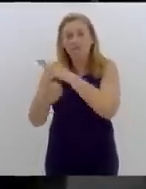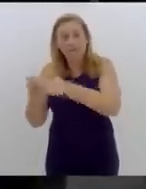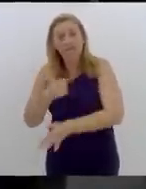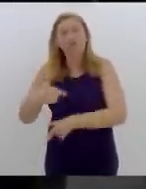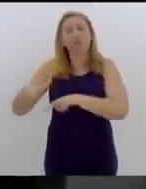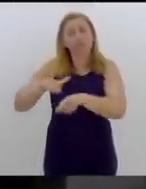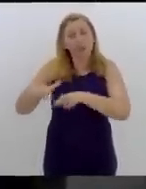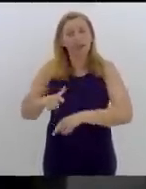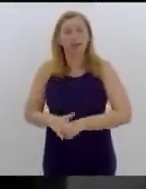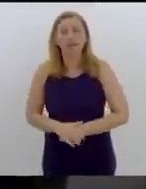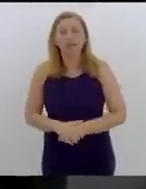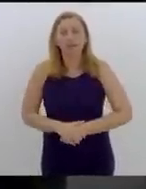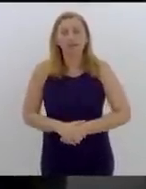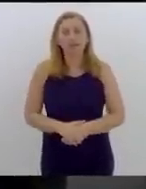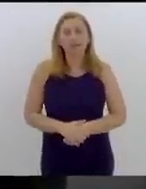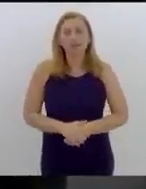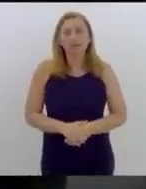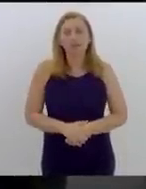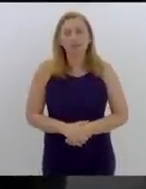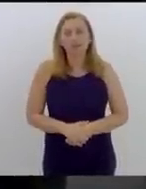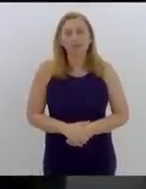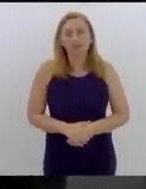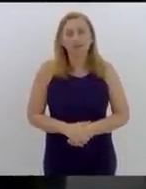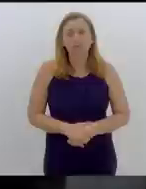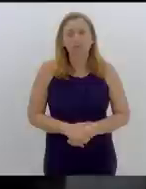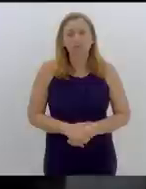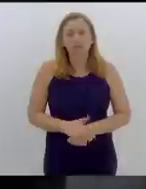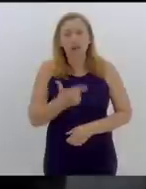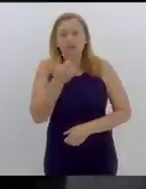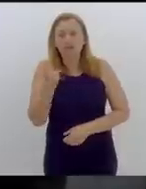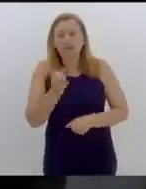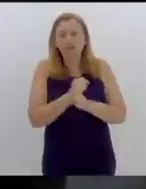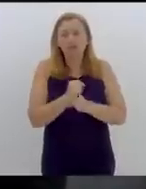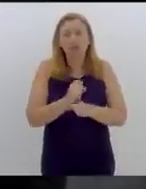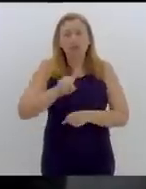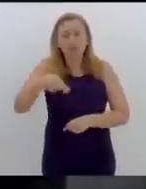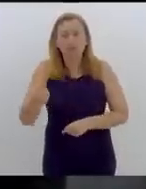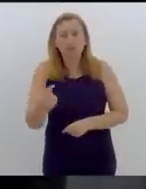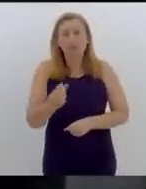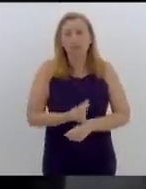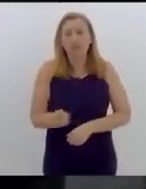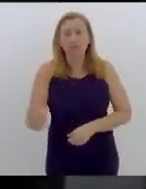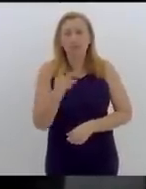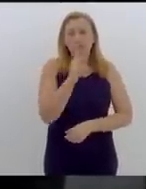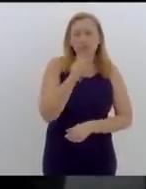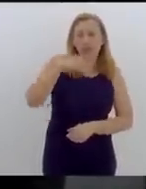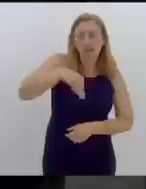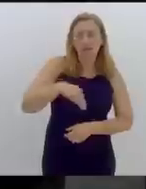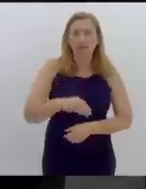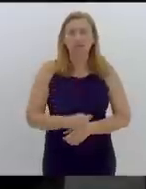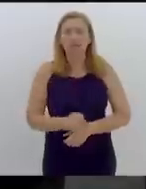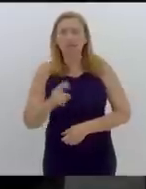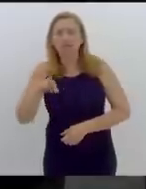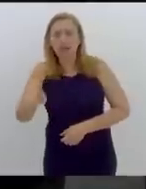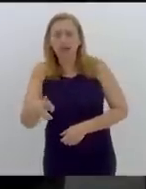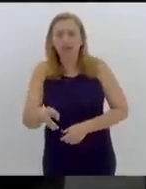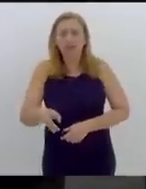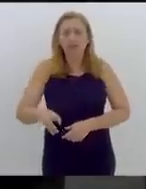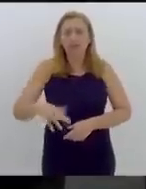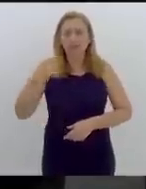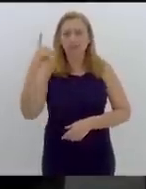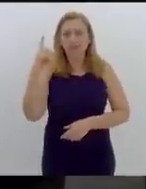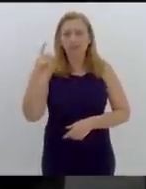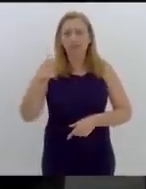é o trabalho já há 20 anos desde que eu saí da PM no Ceasa dando um duro tremendo